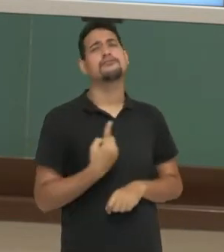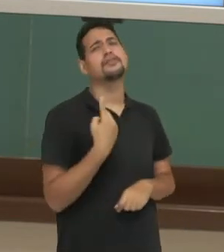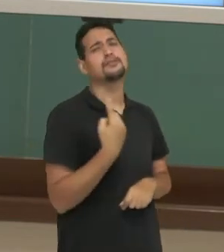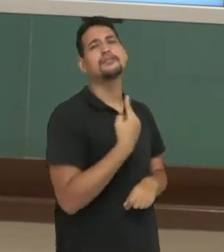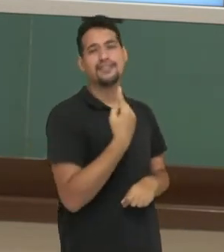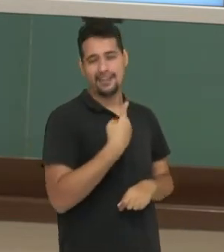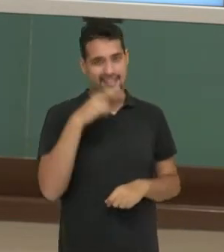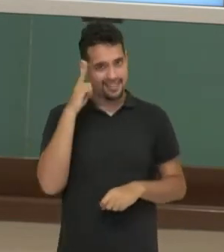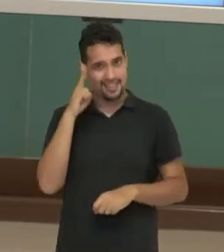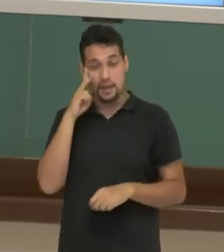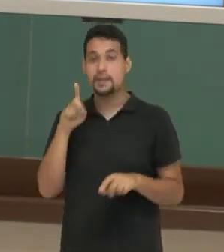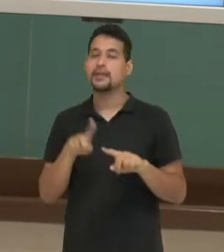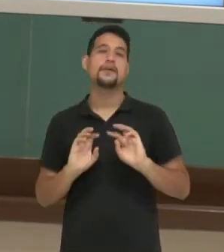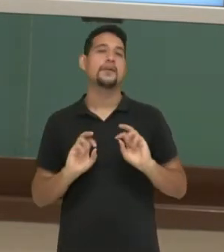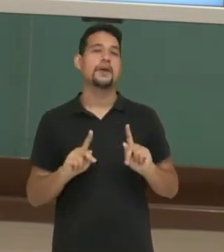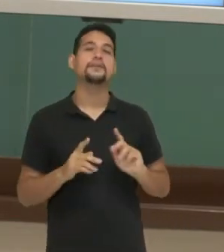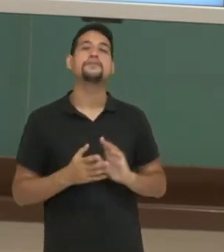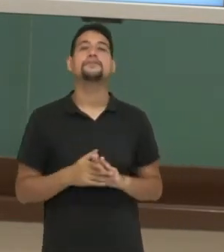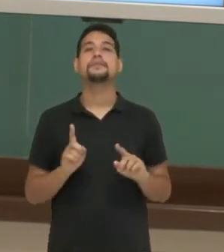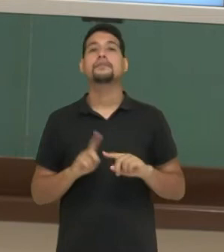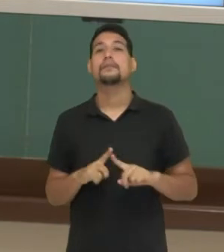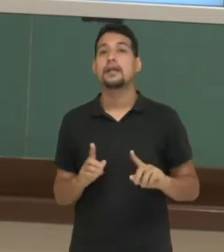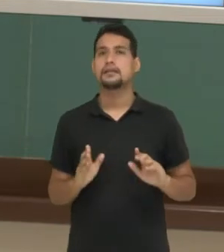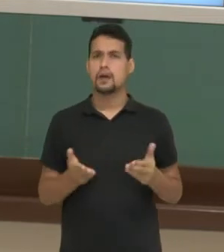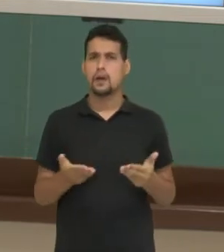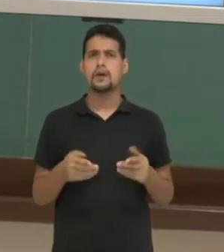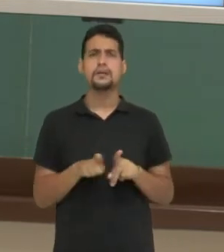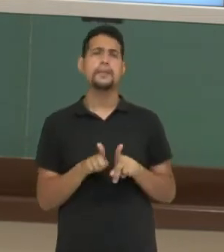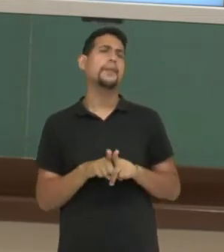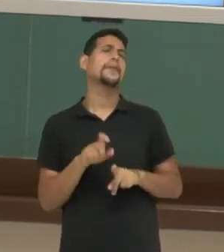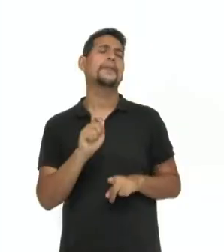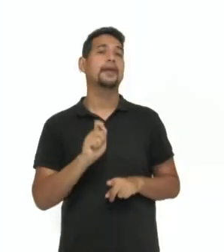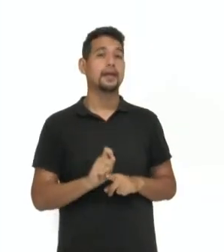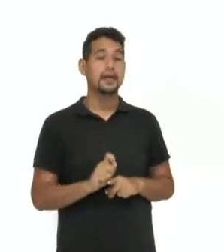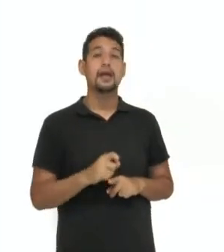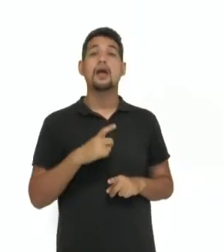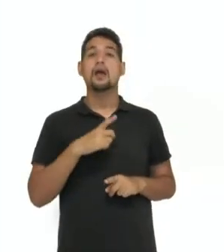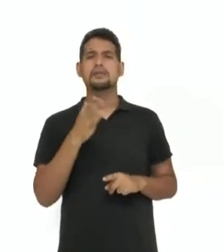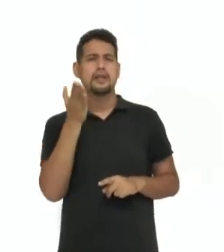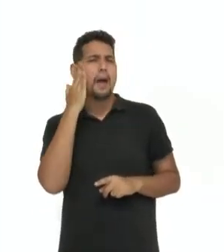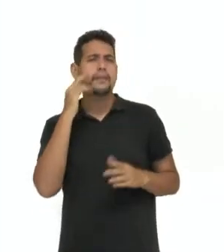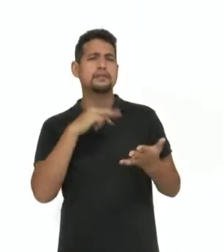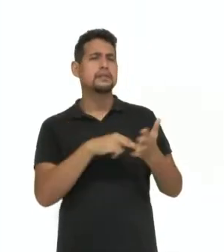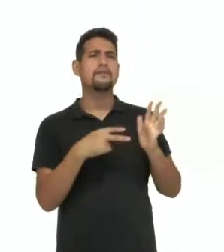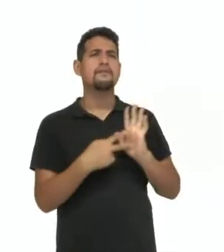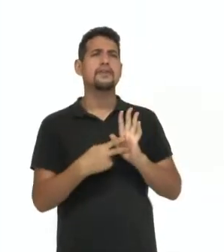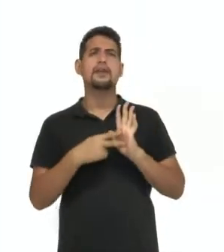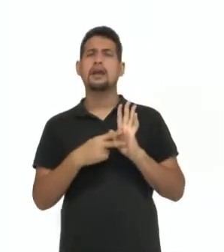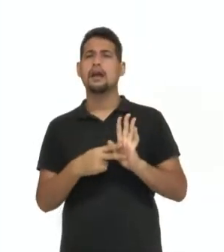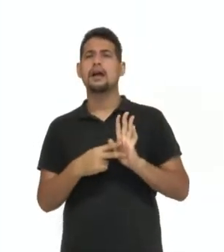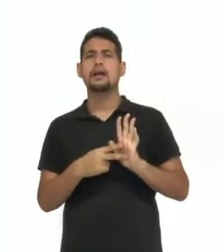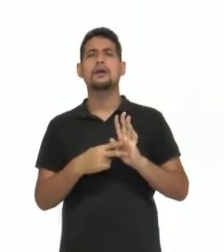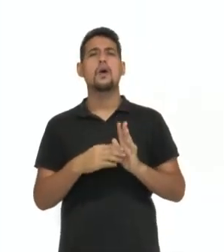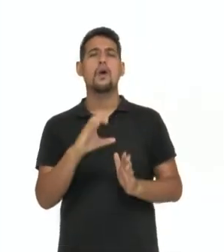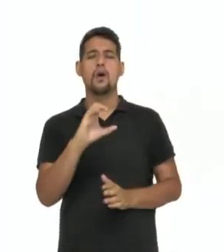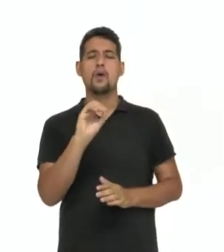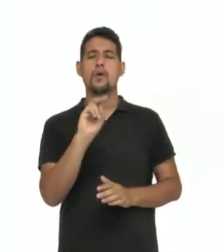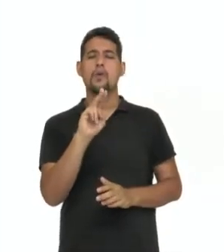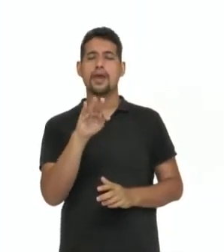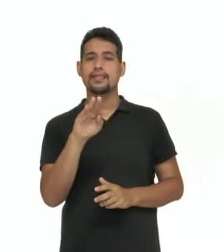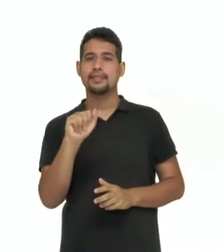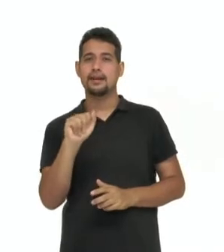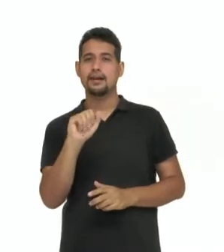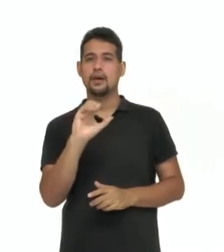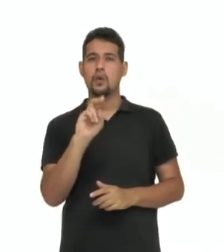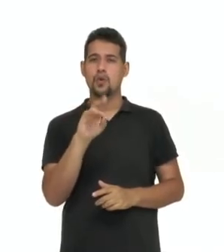Lembram? Bueno, aqui. Sabe o que significa um cuenta-cuentos? Vamos a ver, já que